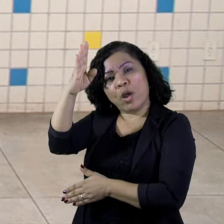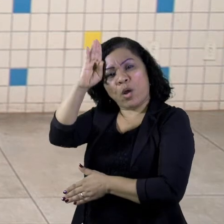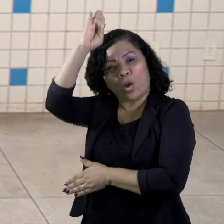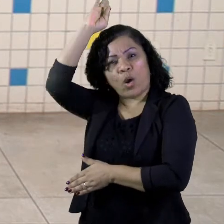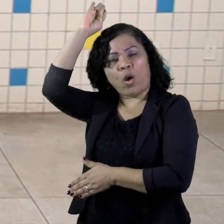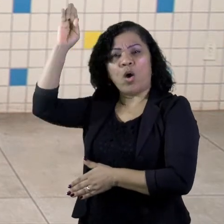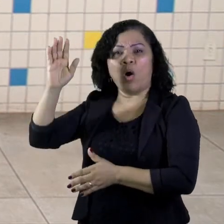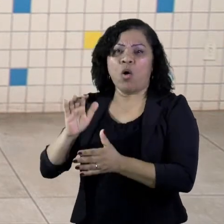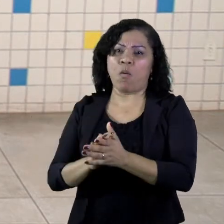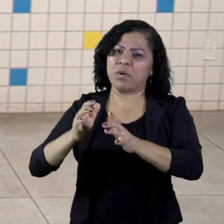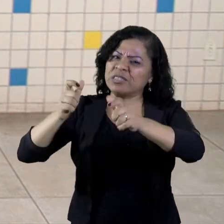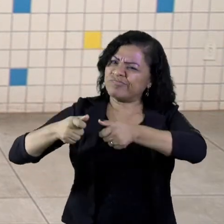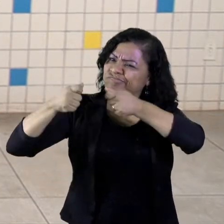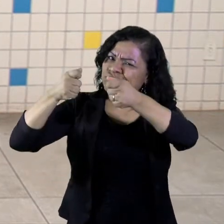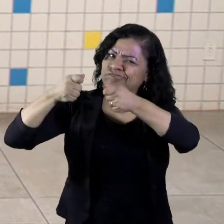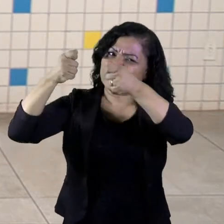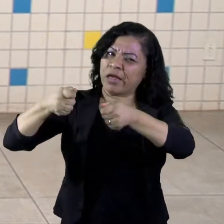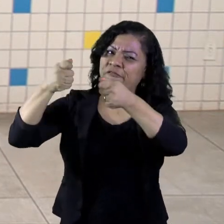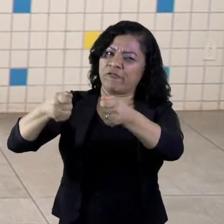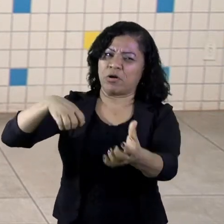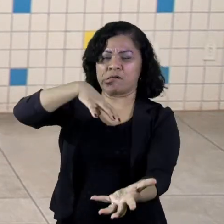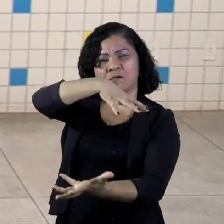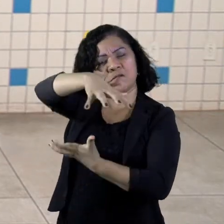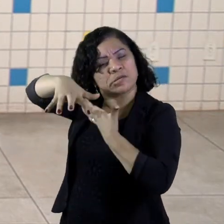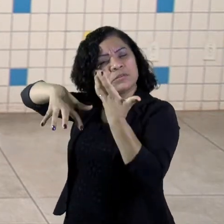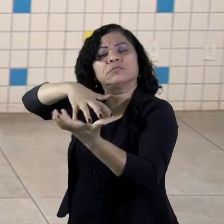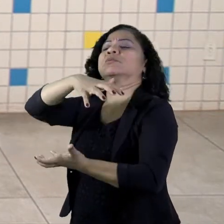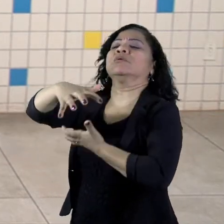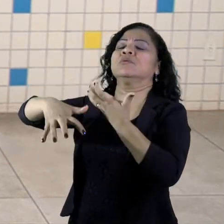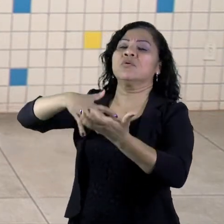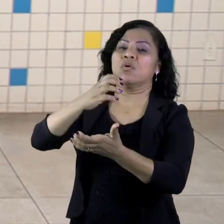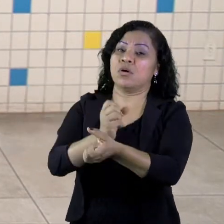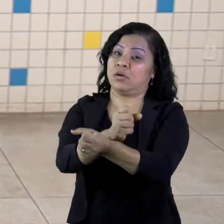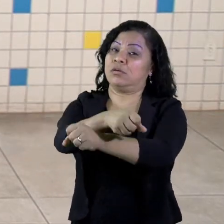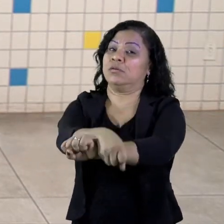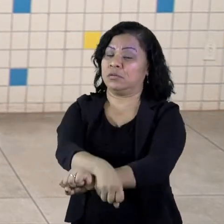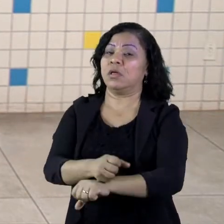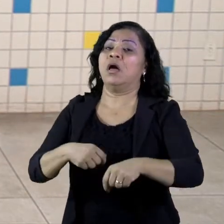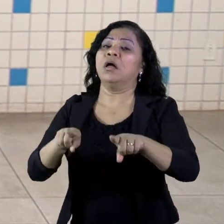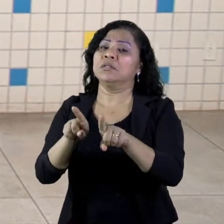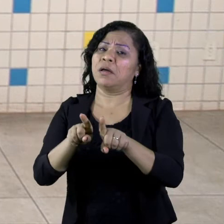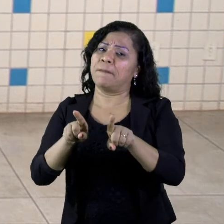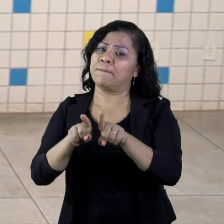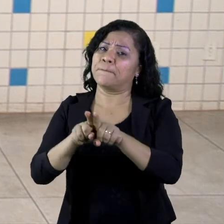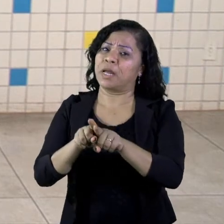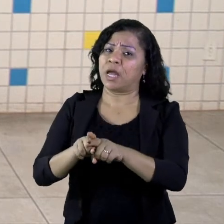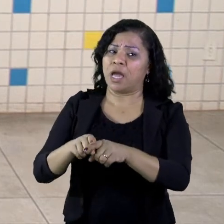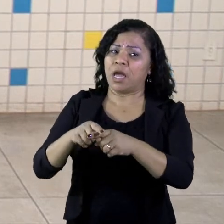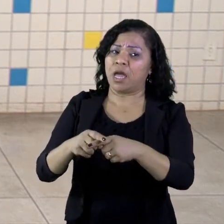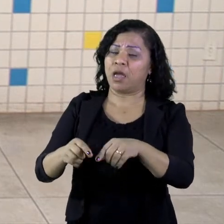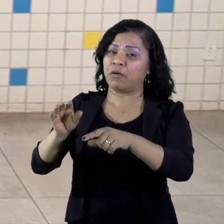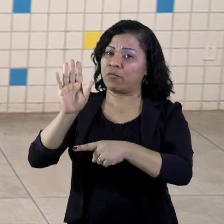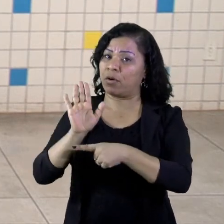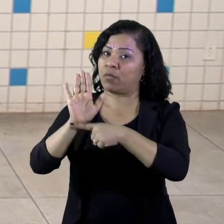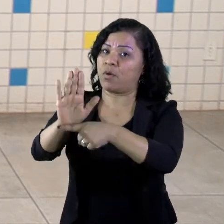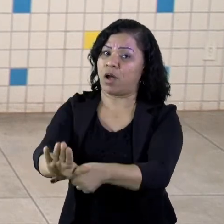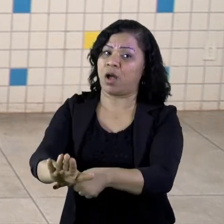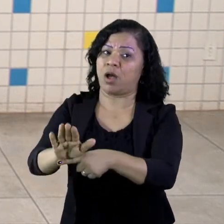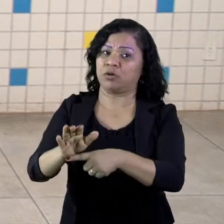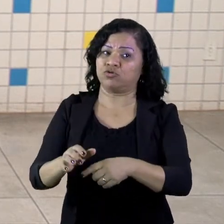revoltas ocorridas foram muitas. E essas revoltas de escravos também vão contribuir para a queda de Roma.